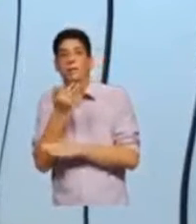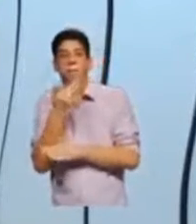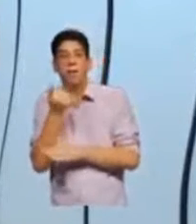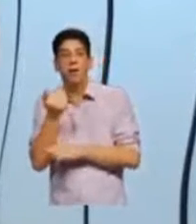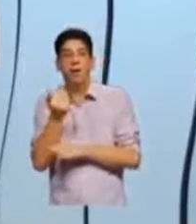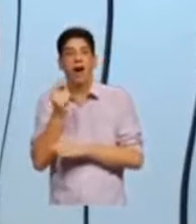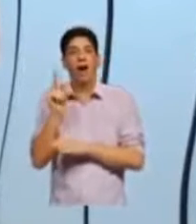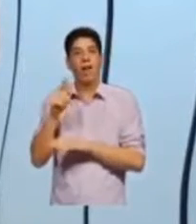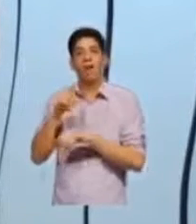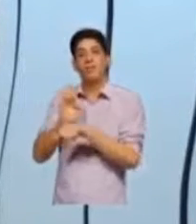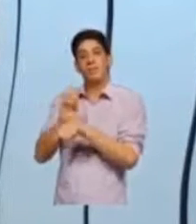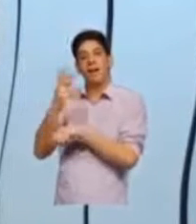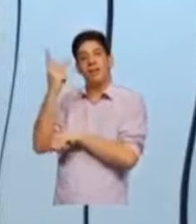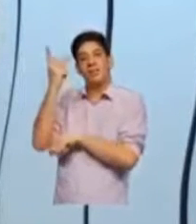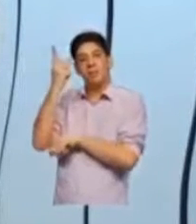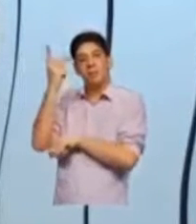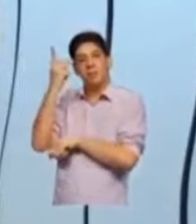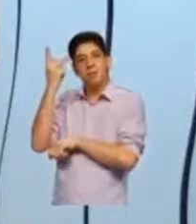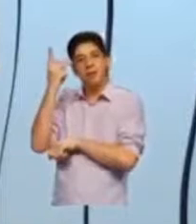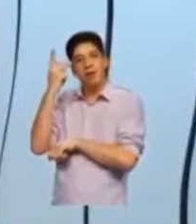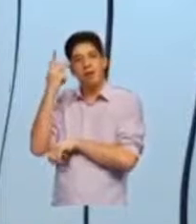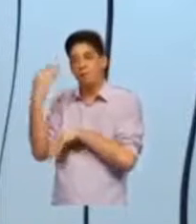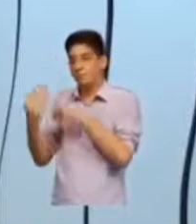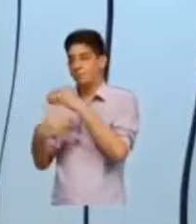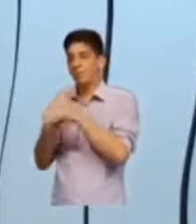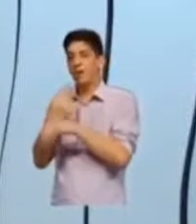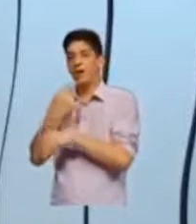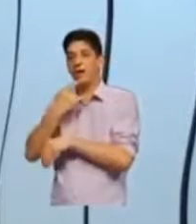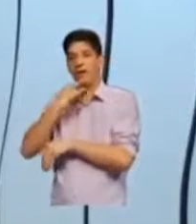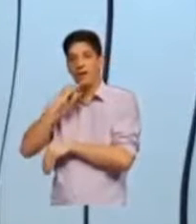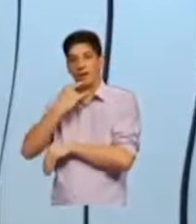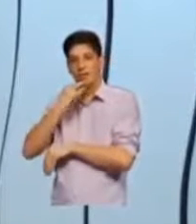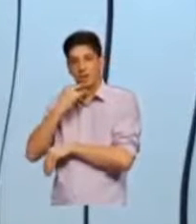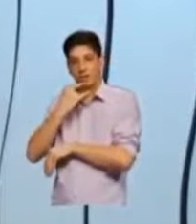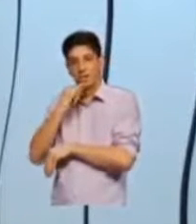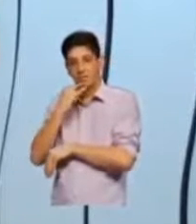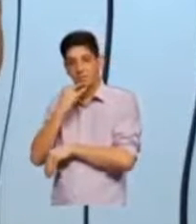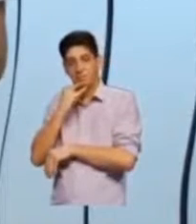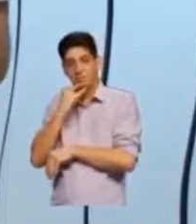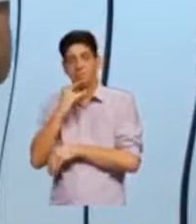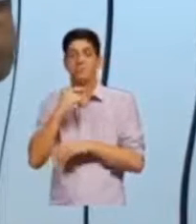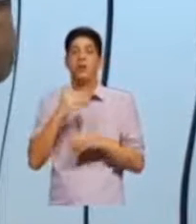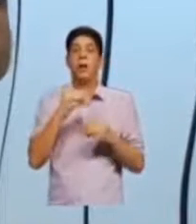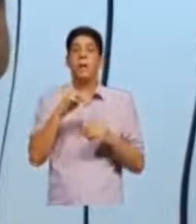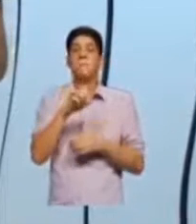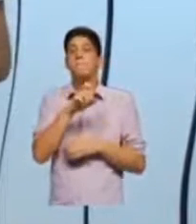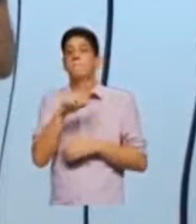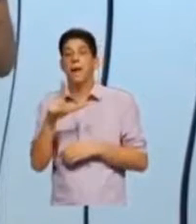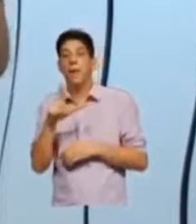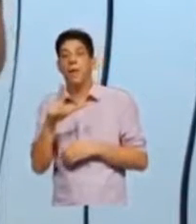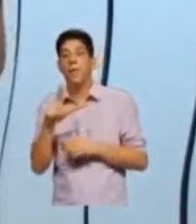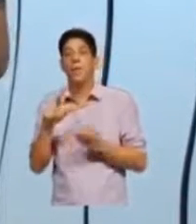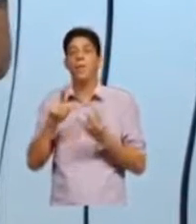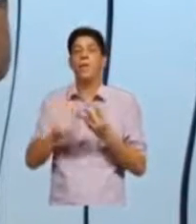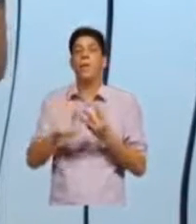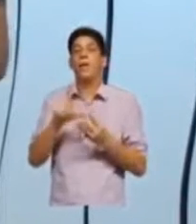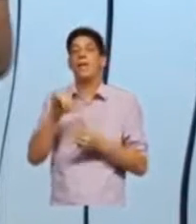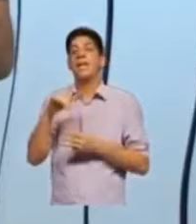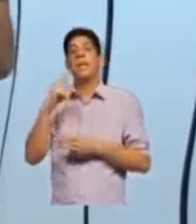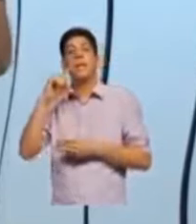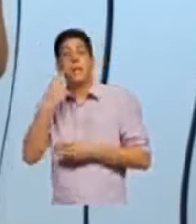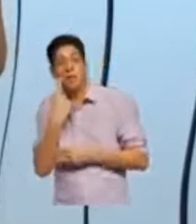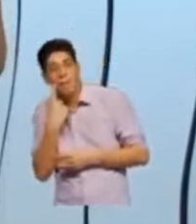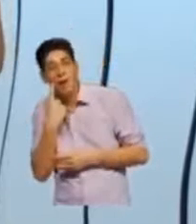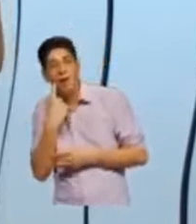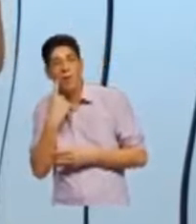Paulo, eles começaram a misturar cachaça, que era o que tinha, mel e limão como forma de chá para